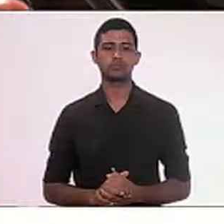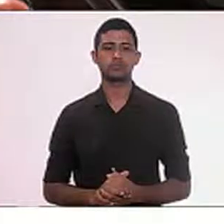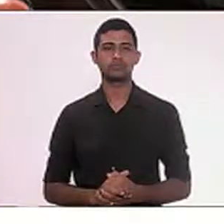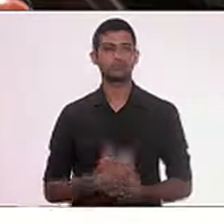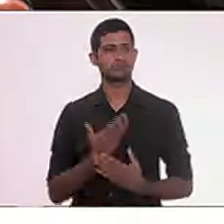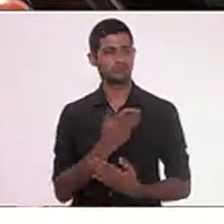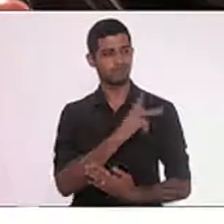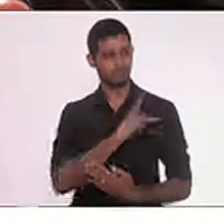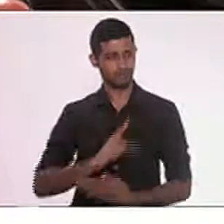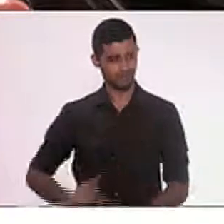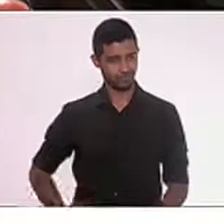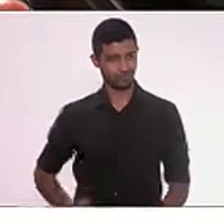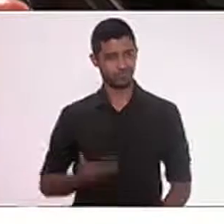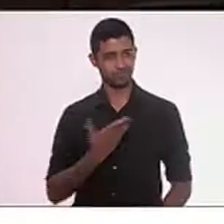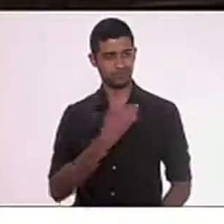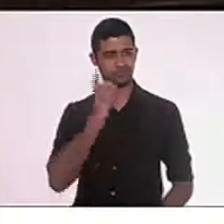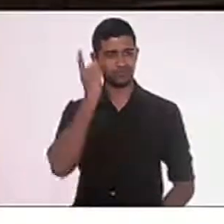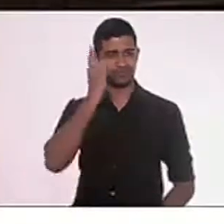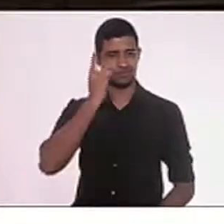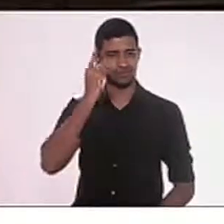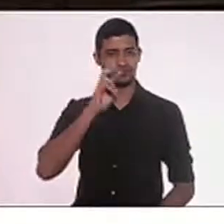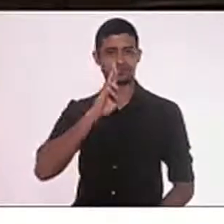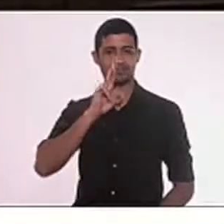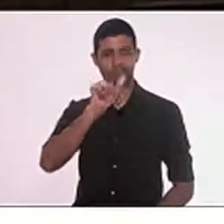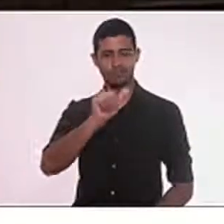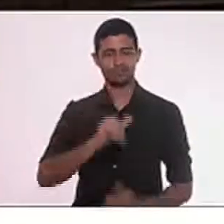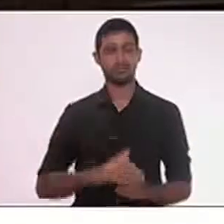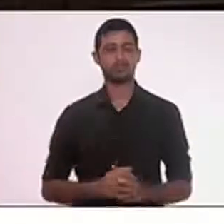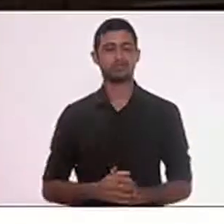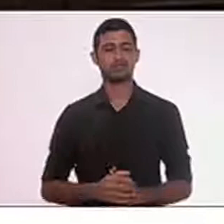Senhor presidente, deputado Rodrigo Amorim,